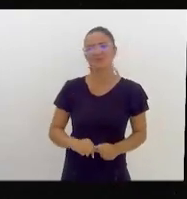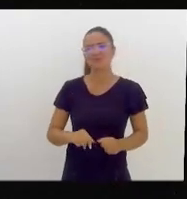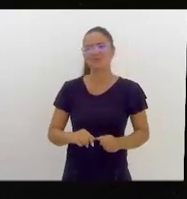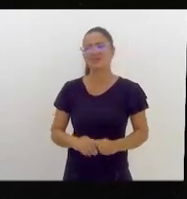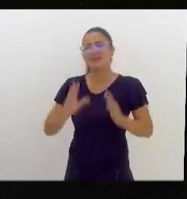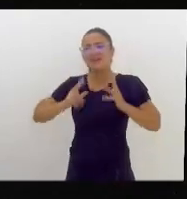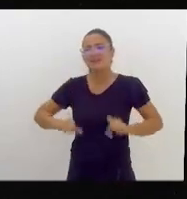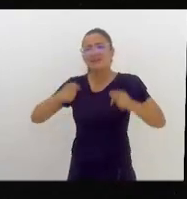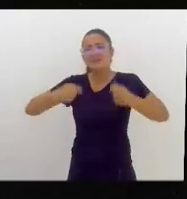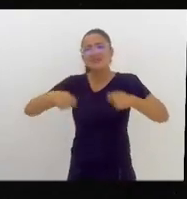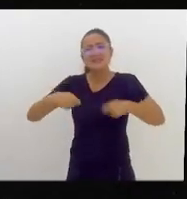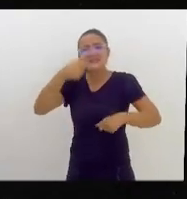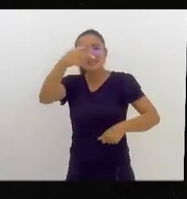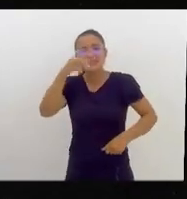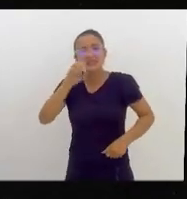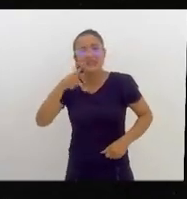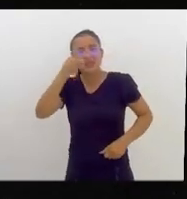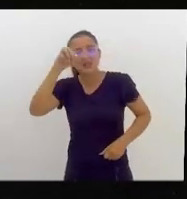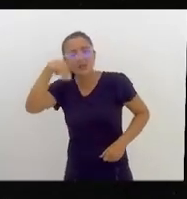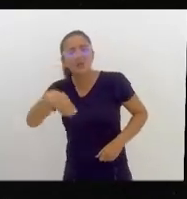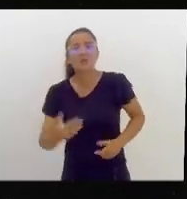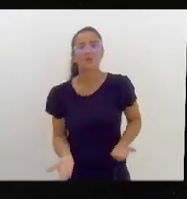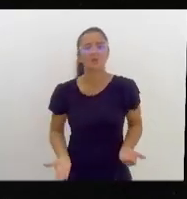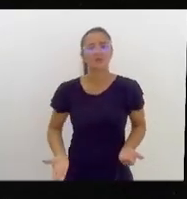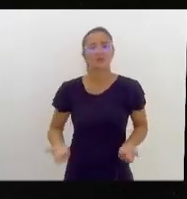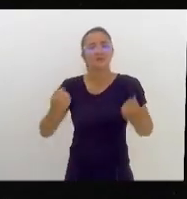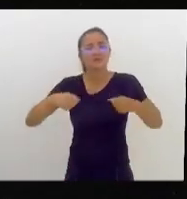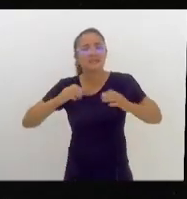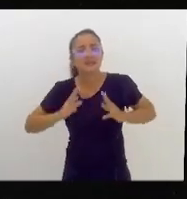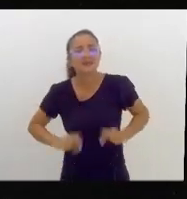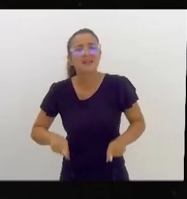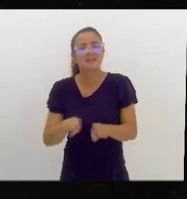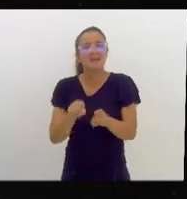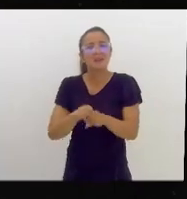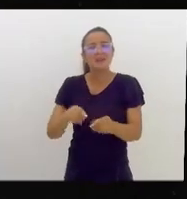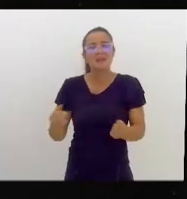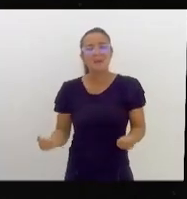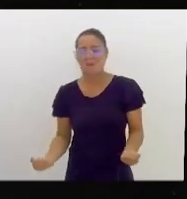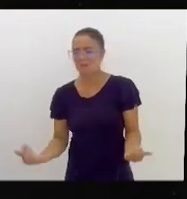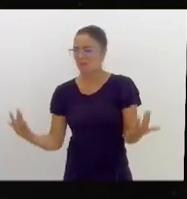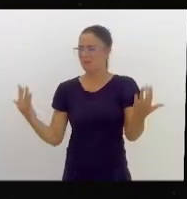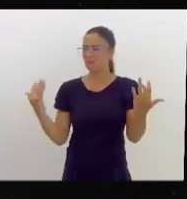quilômetros de linha férrea, pelo menos a limpeza, um matagal, um lixo, sem contar que